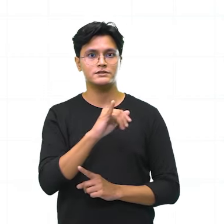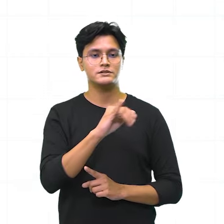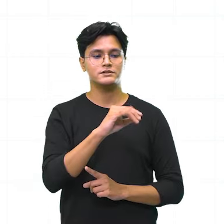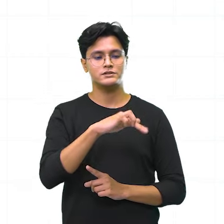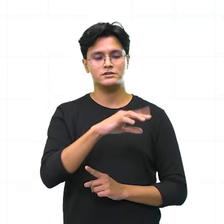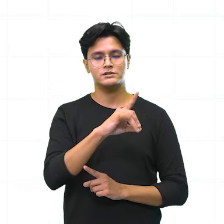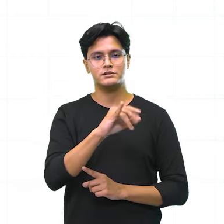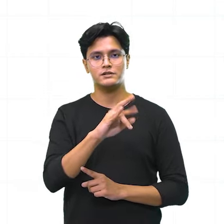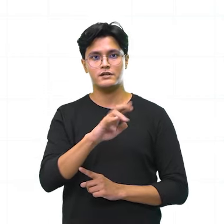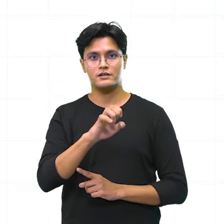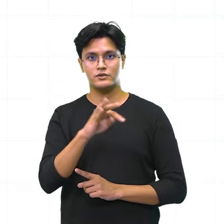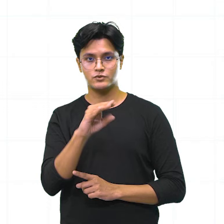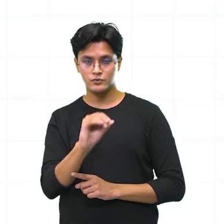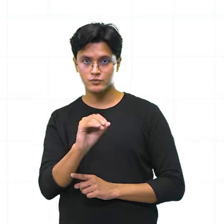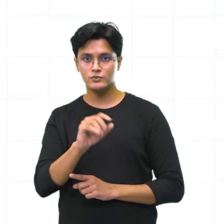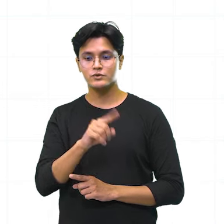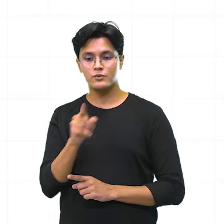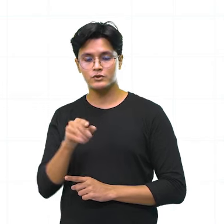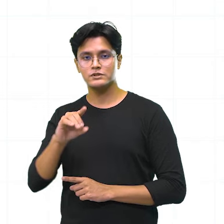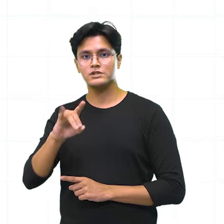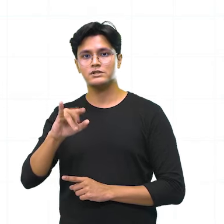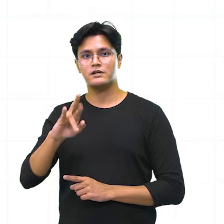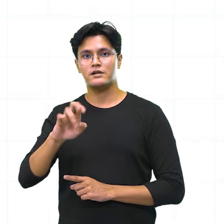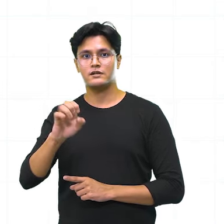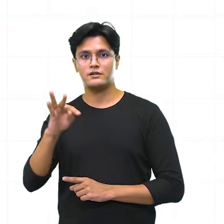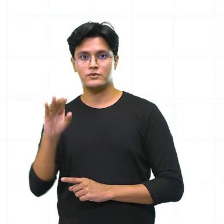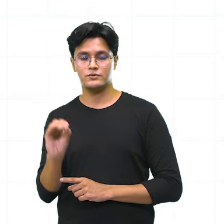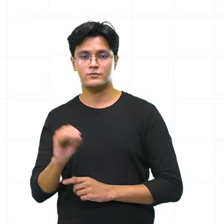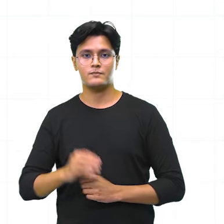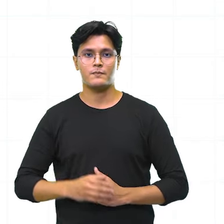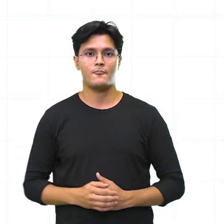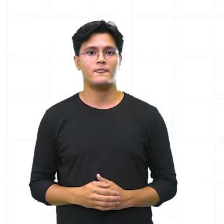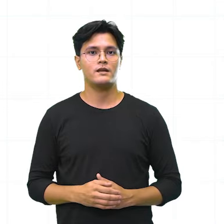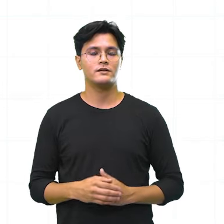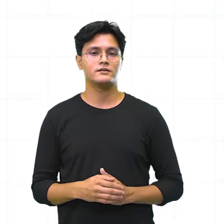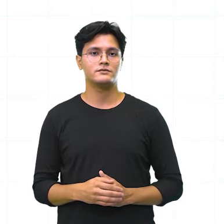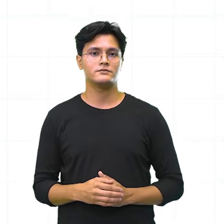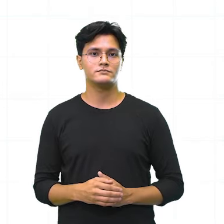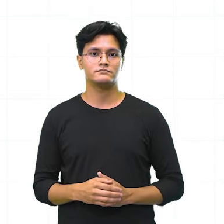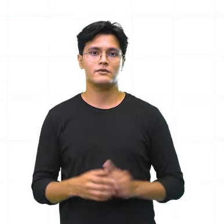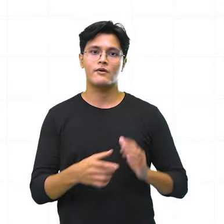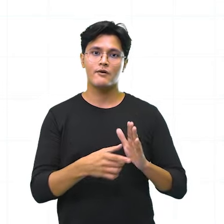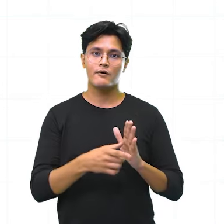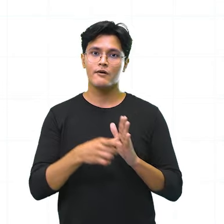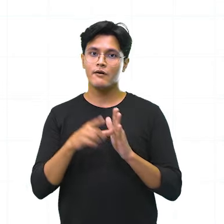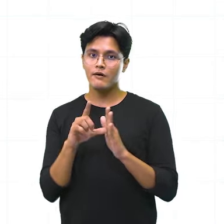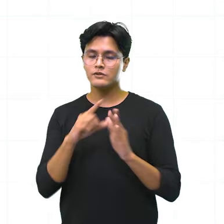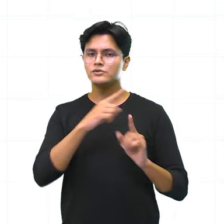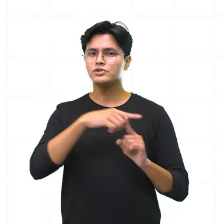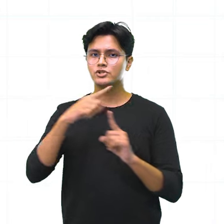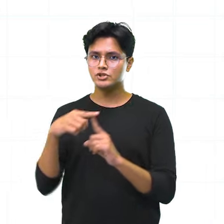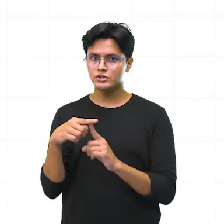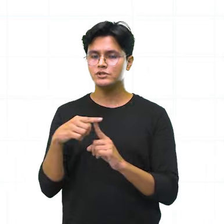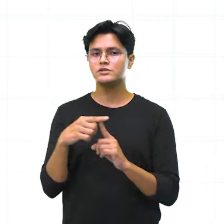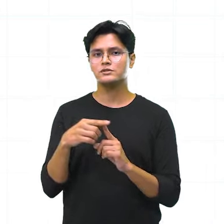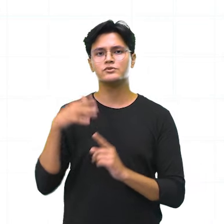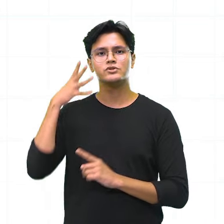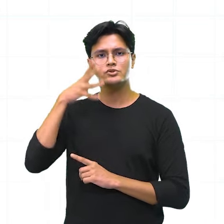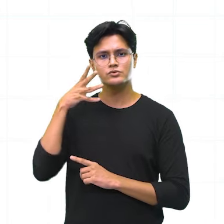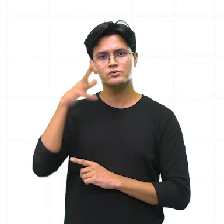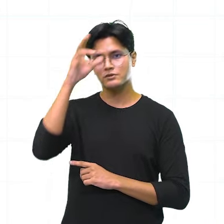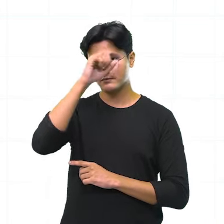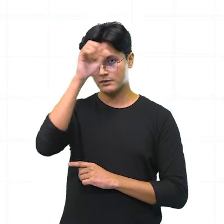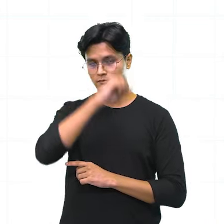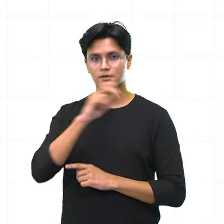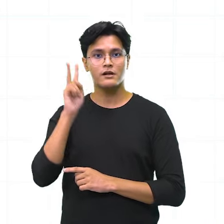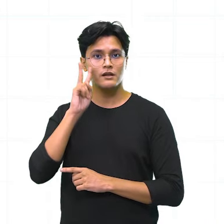discurso indireto, tá? Olha só, antes de nós vermos os tipos de discursos, vamos relembrar um elemento